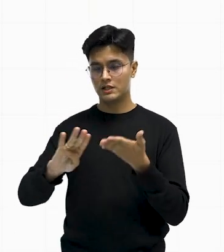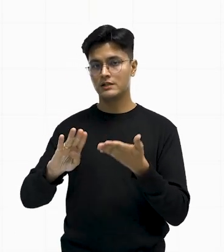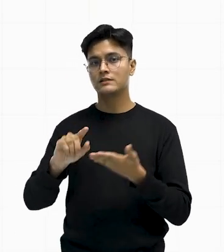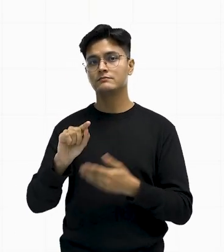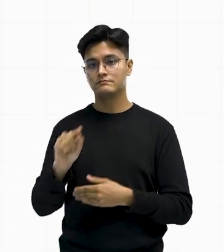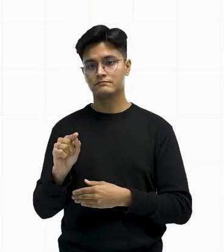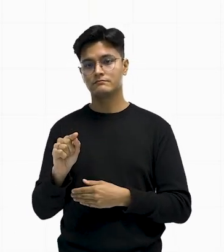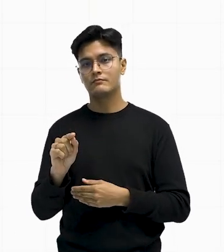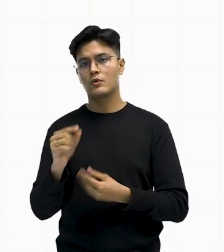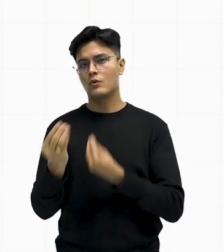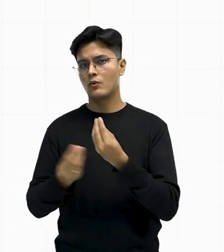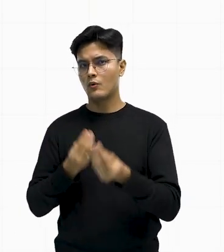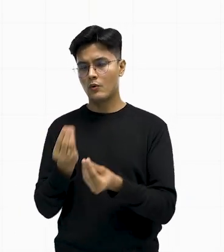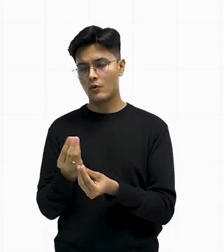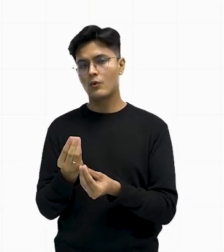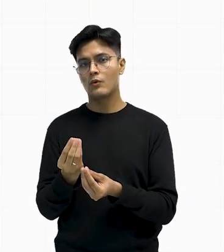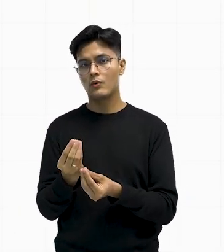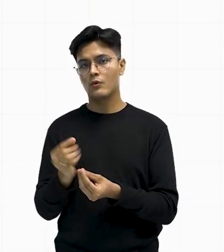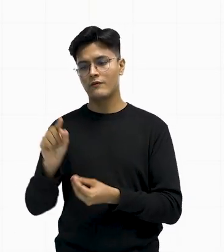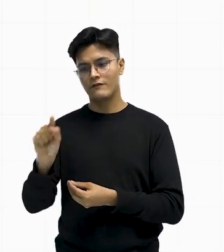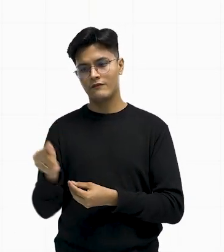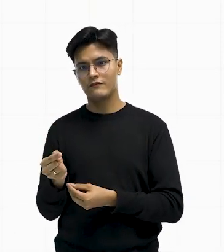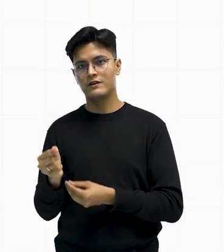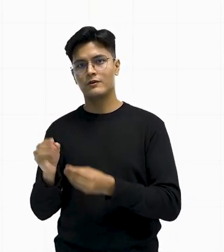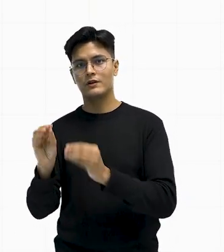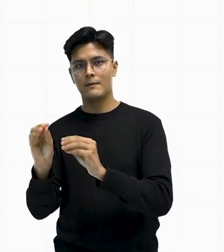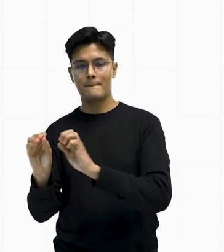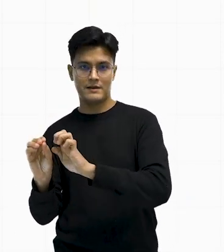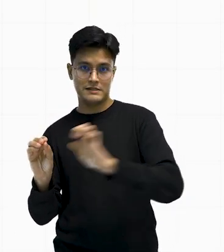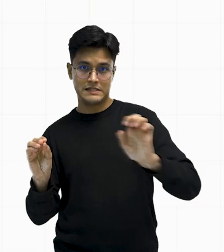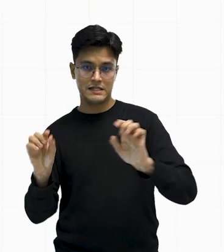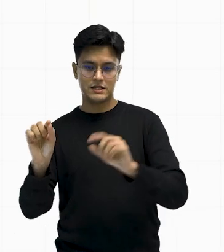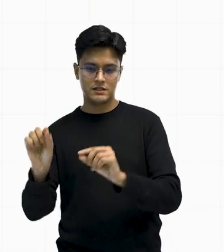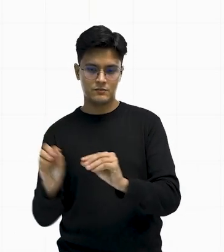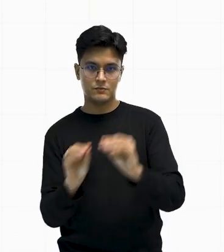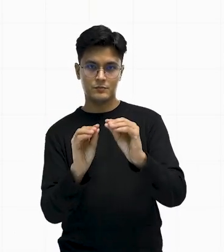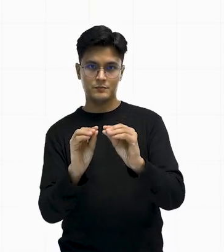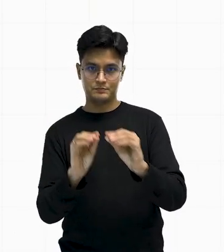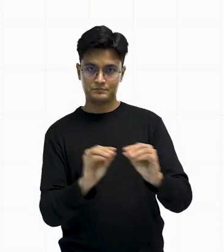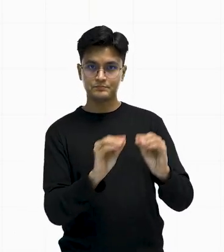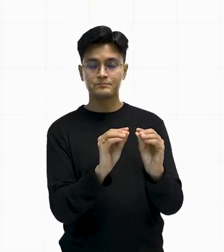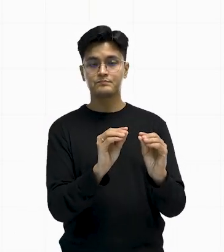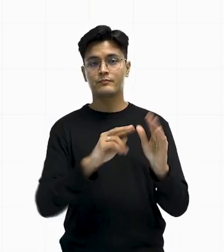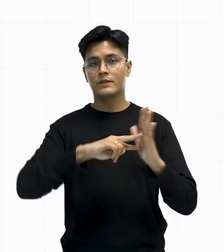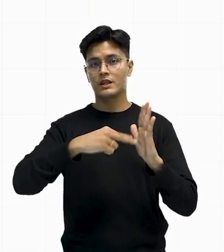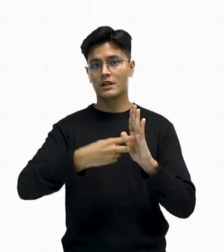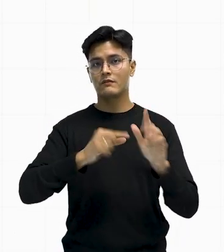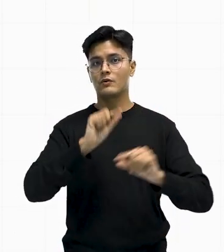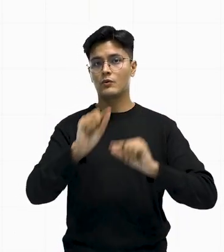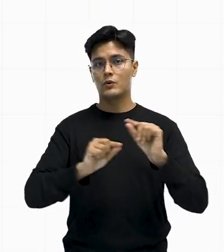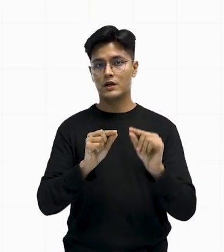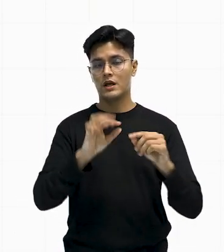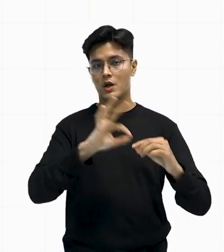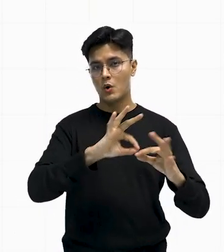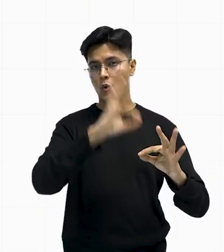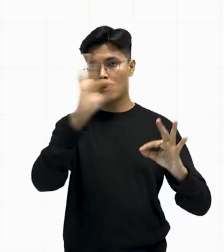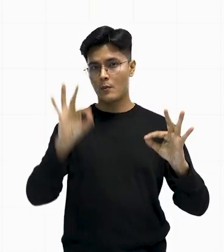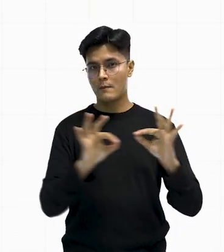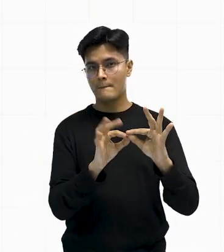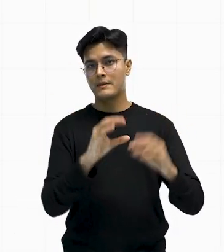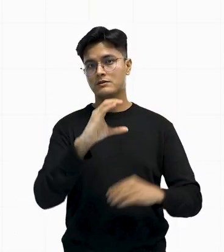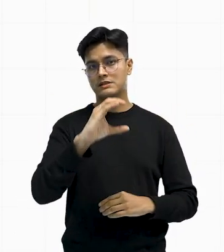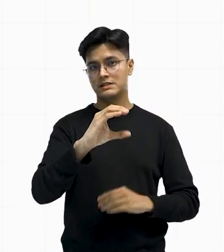ou andando até mesmo, tá? Para a nossa esquerda. Então, quer dizer que o comprimento seria igual